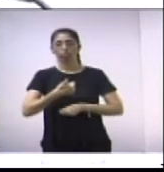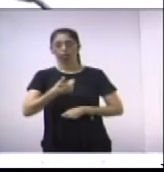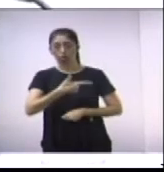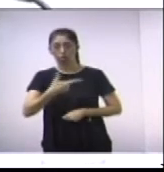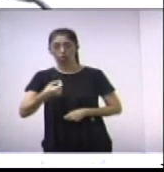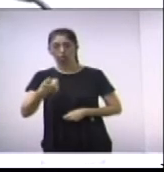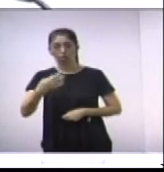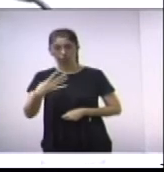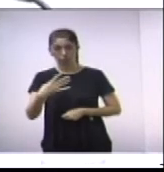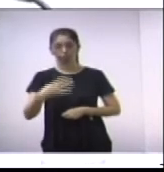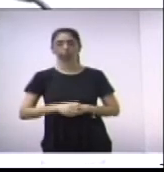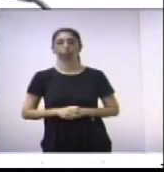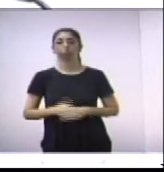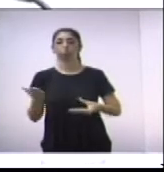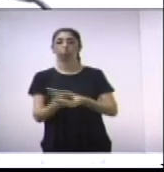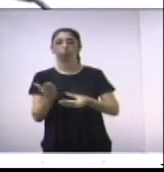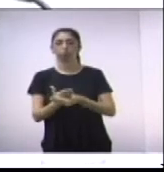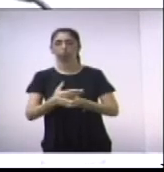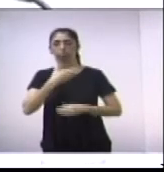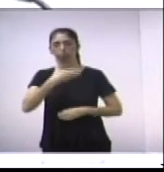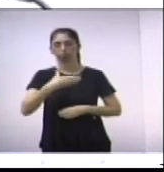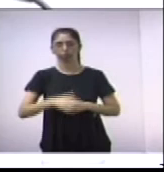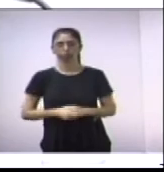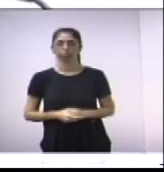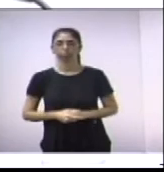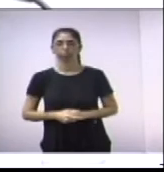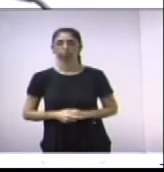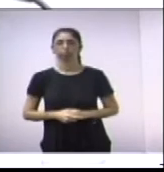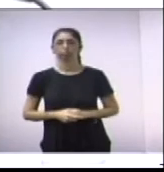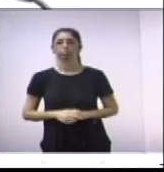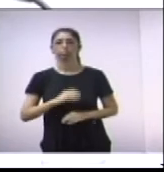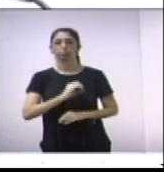condenado nos autos da ação civil pública número